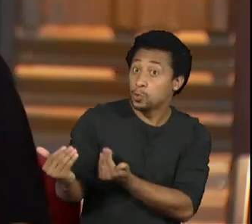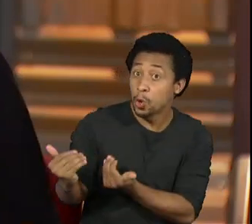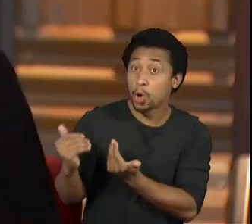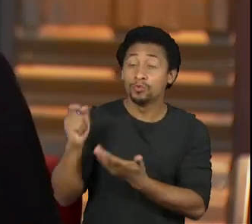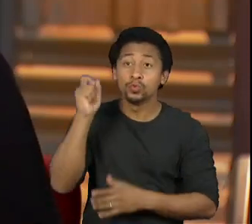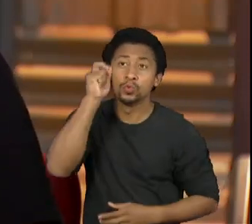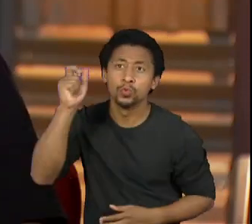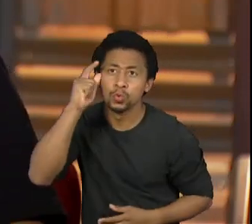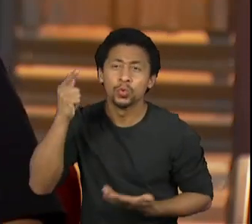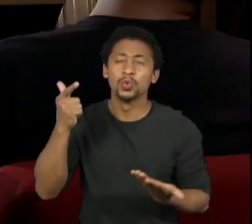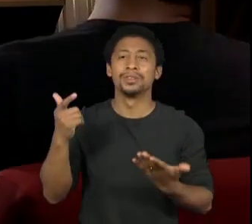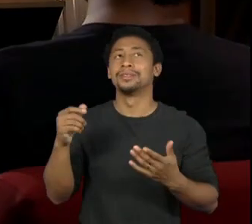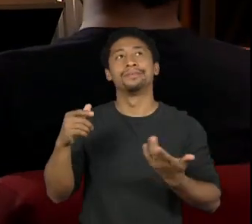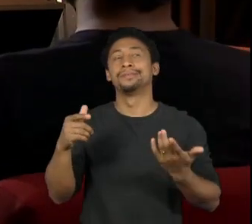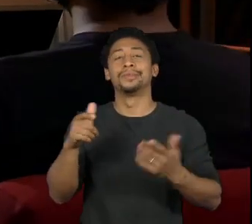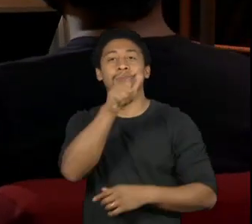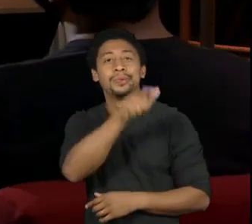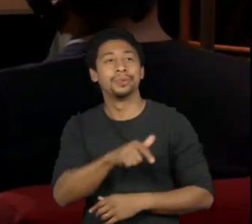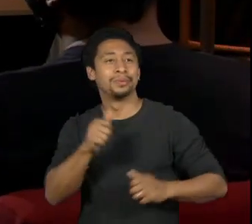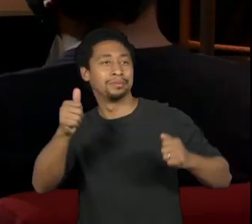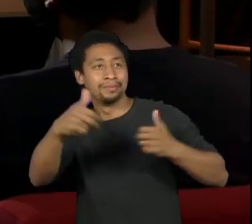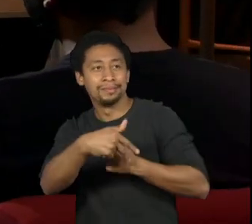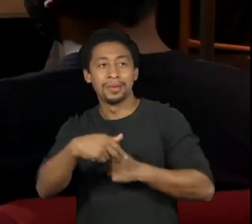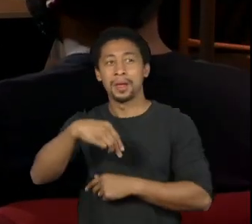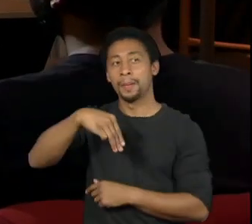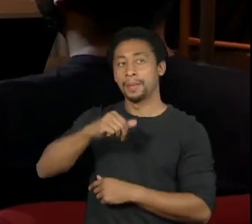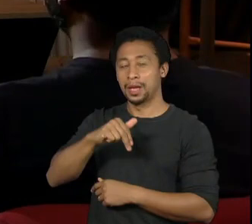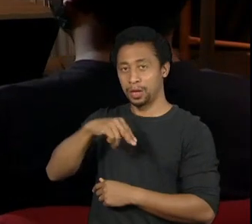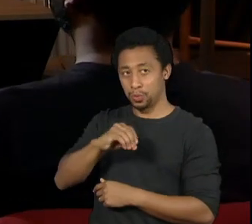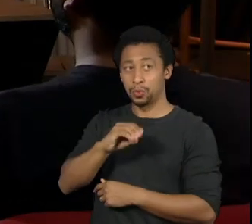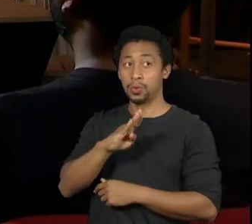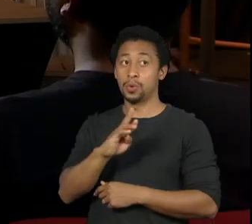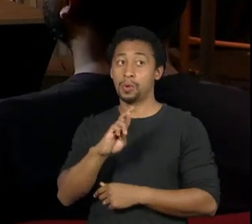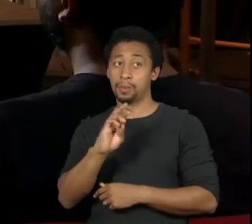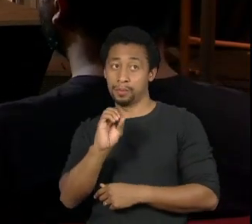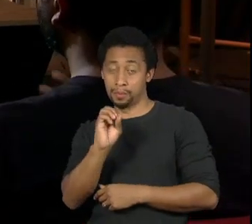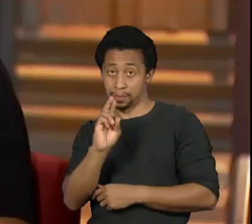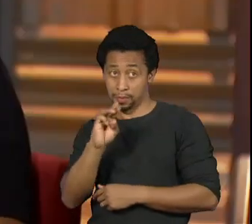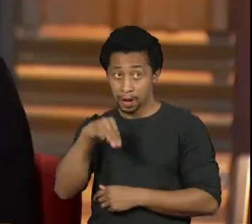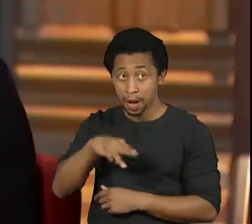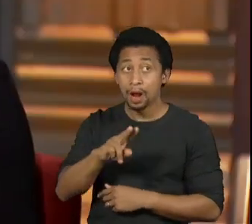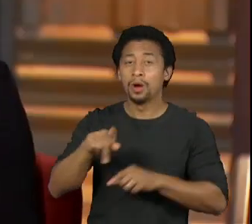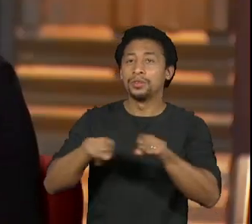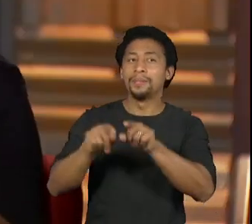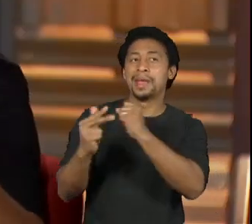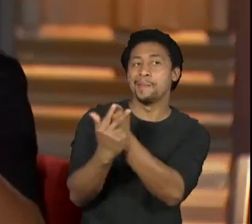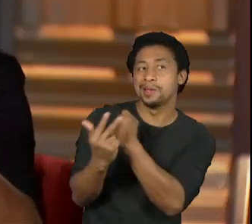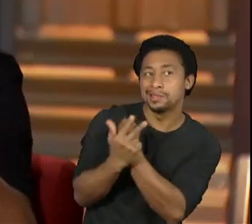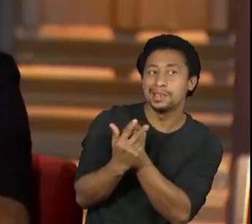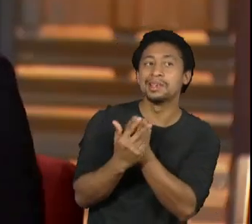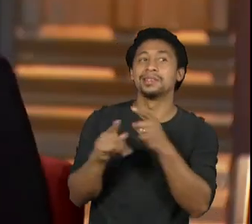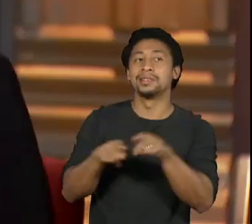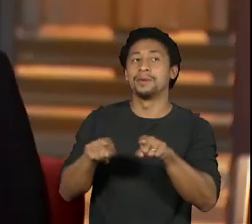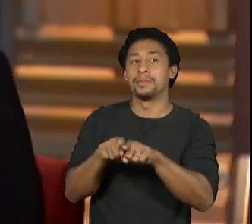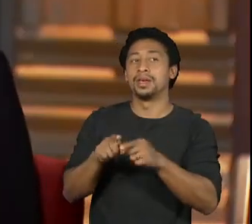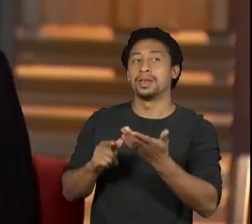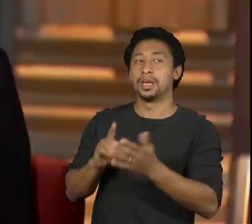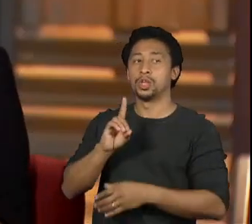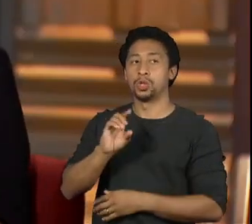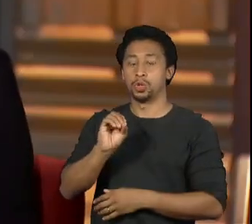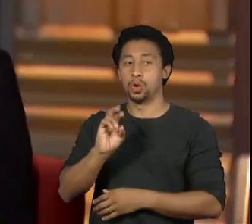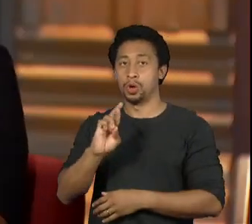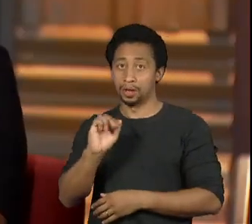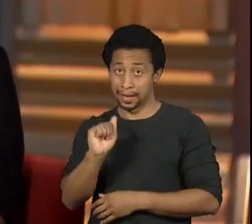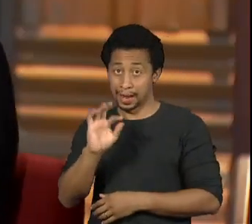cultura do Mano Brown Emicida e seu país da Irmã Dorothy sabe esse é o país também às vezes eu também fico pensando nisso a gente